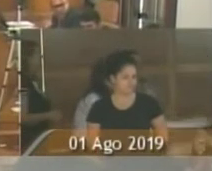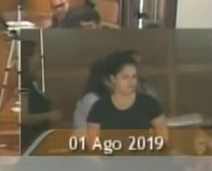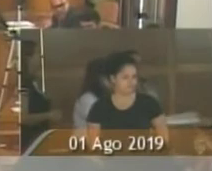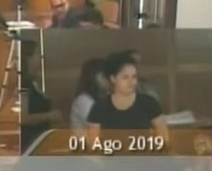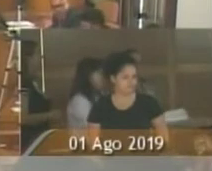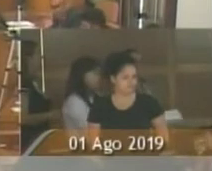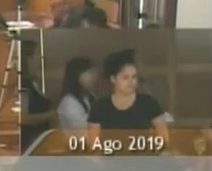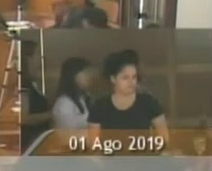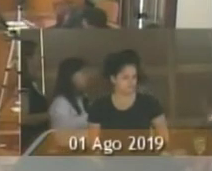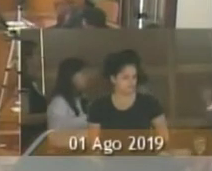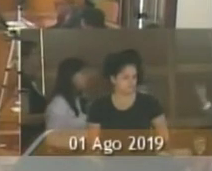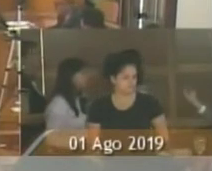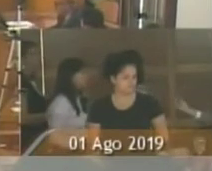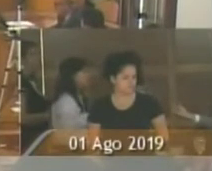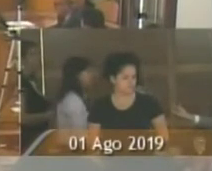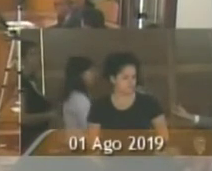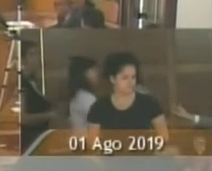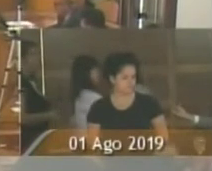Jean, por favor.